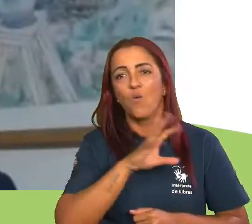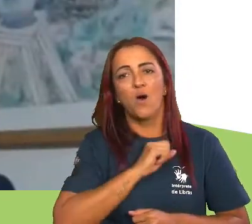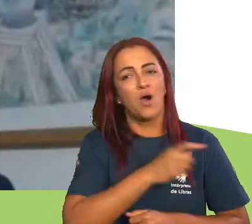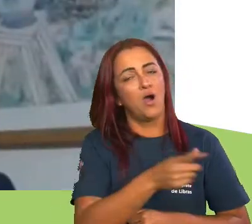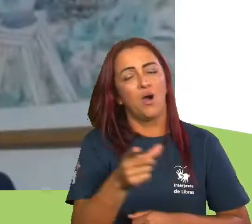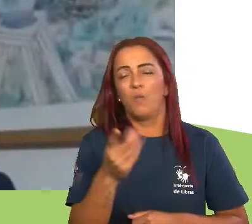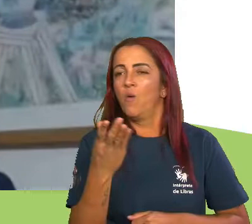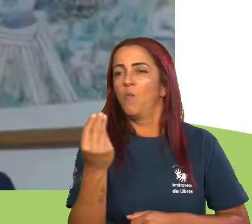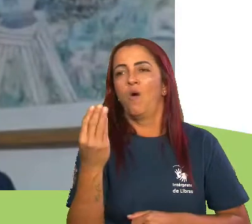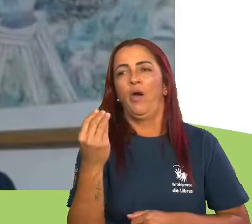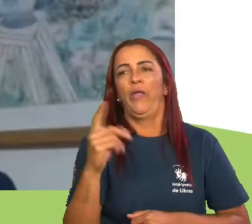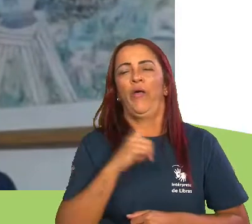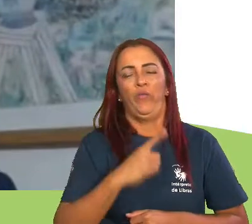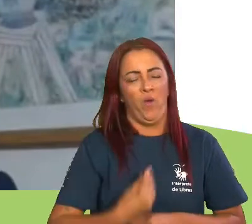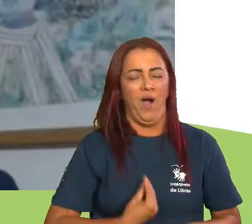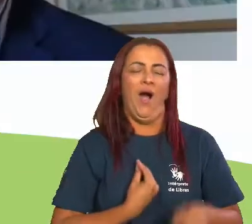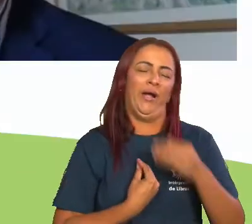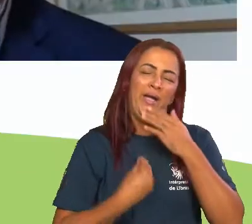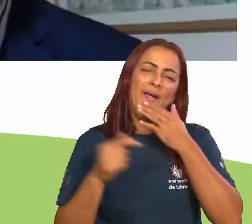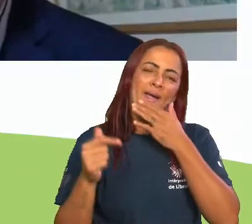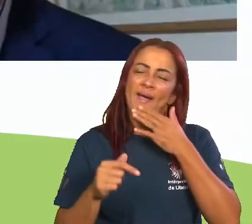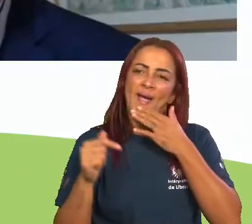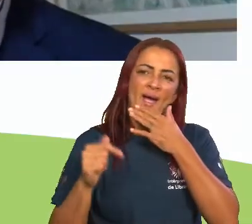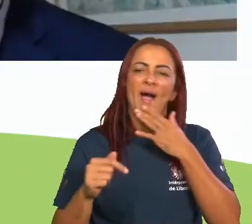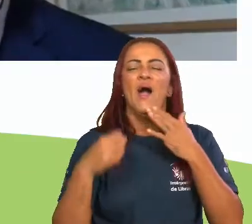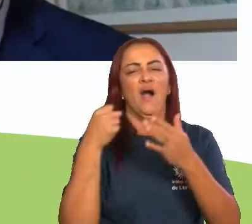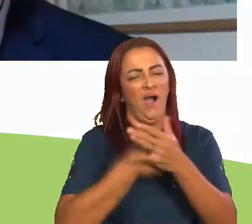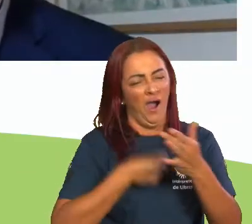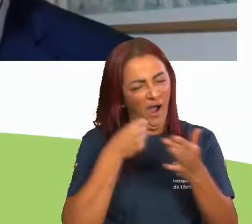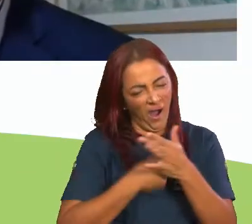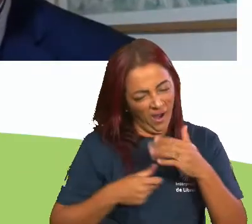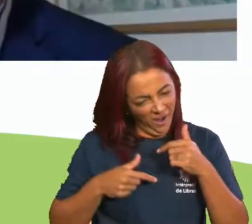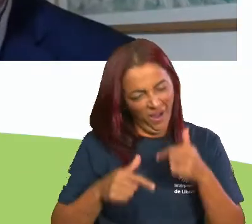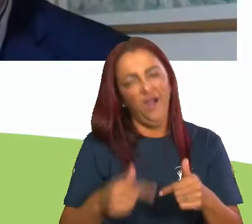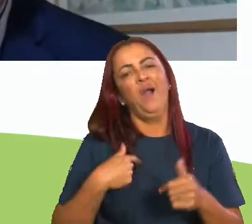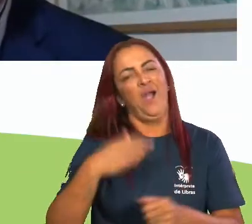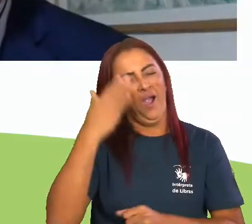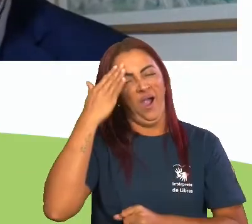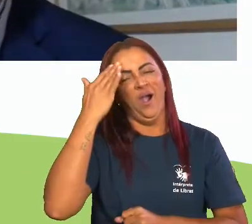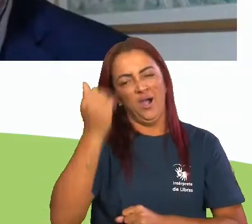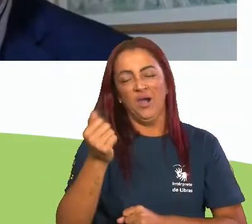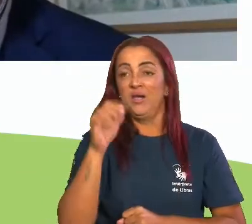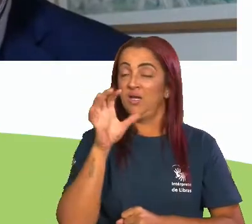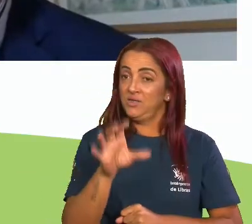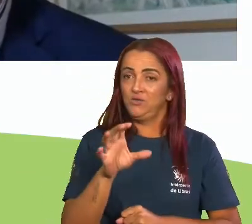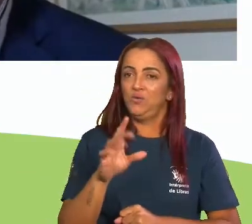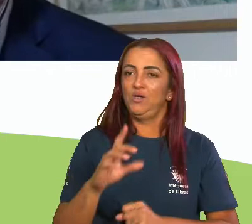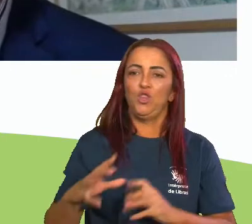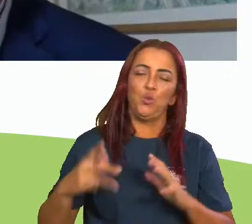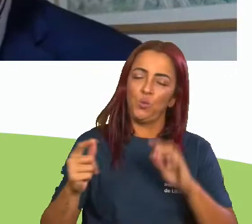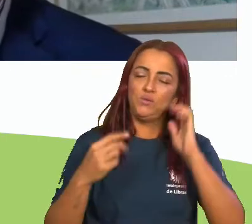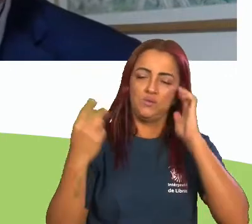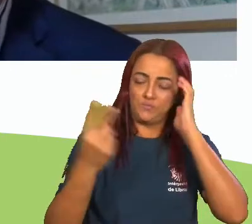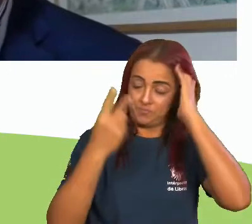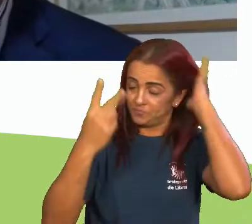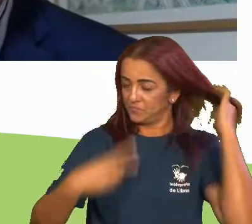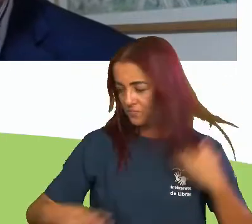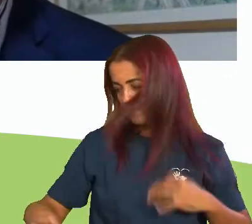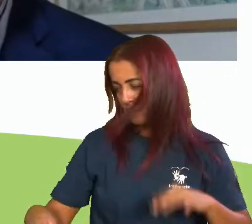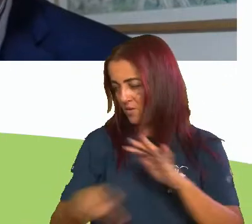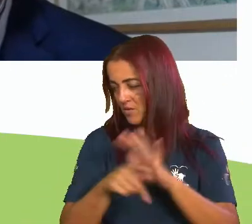vocês, eu estou aqui lutando, porque eu sei que todos esses valores foram vocês